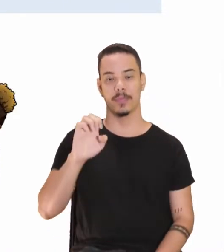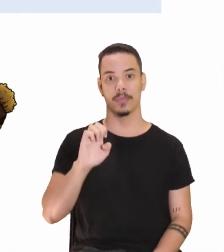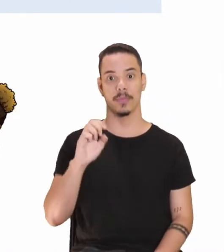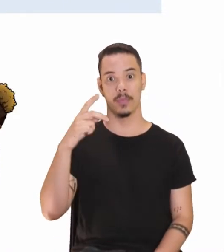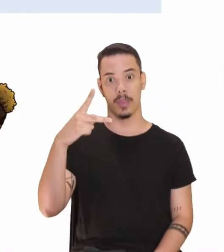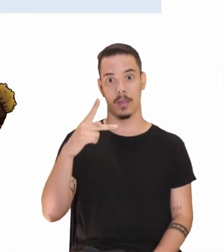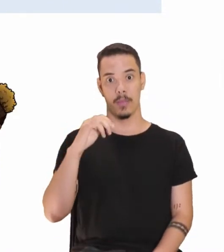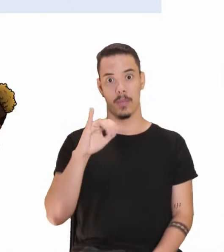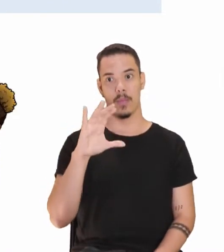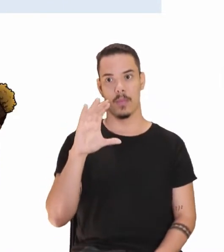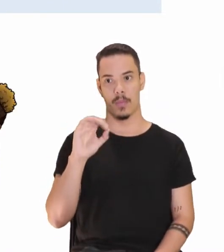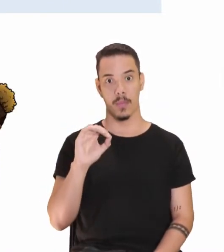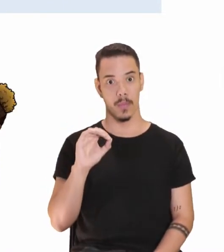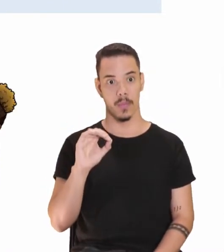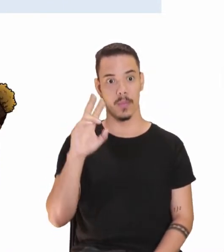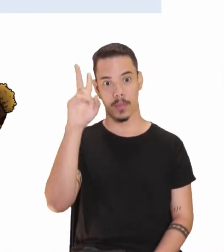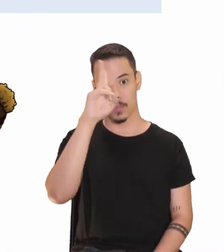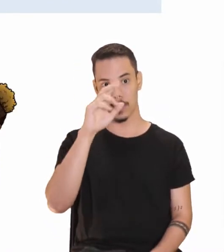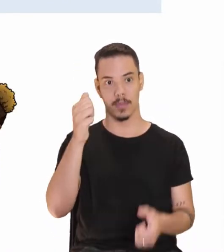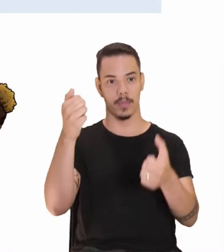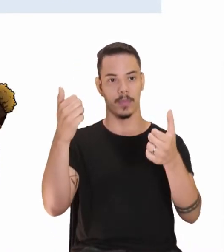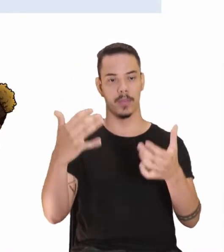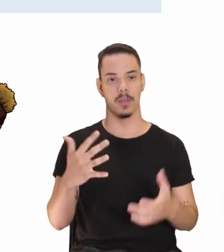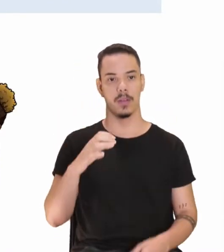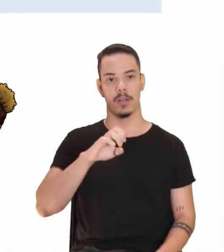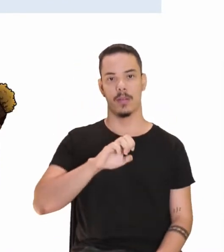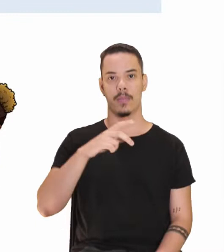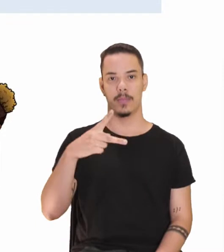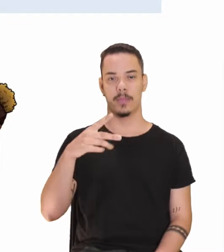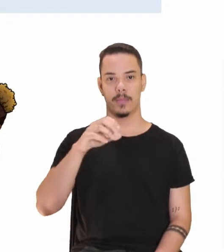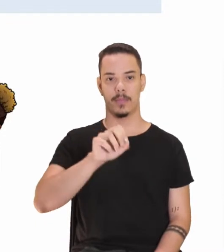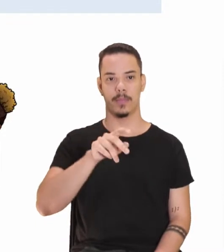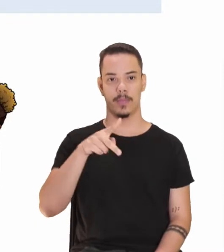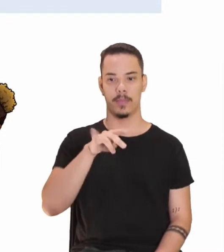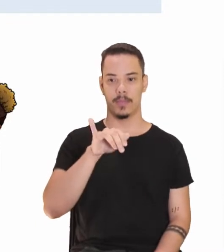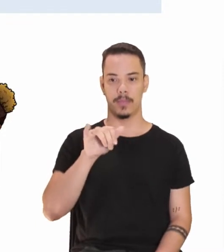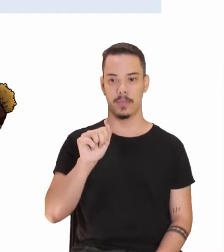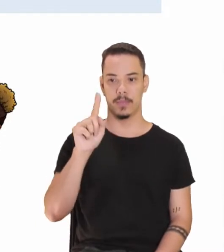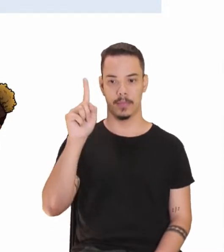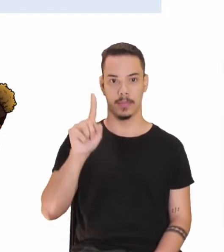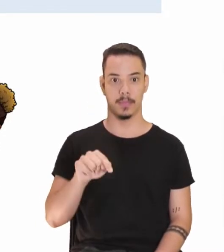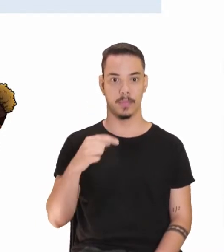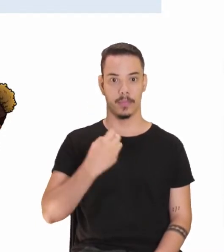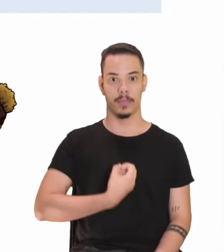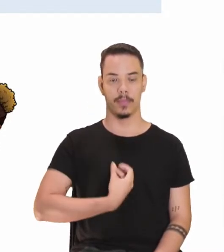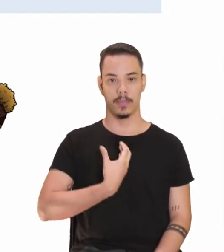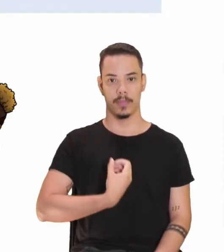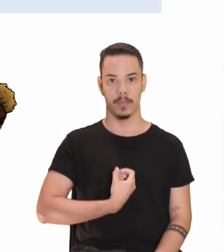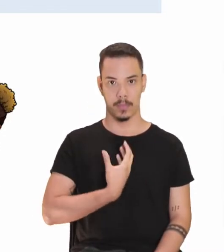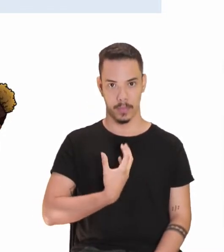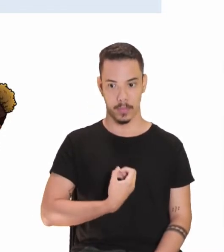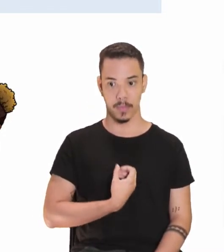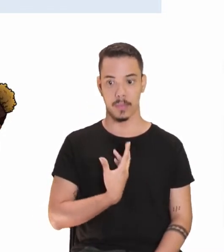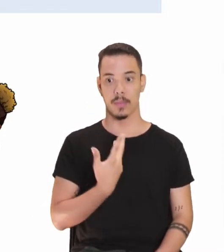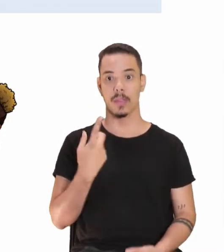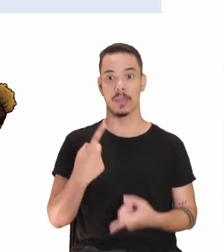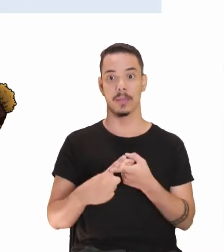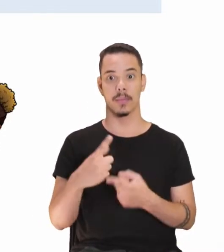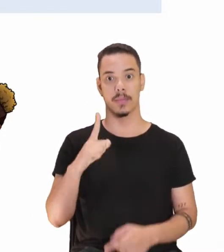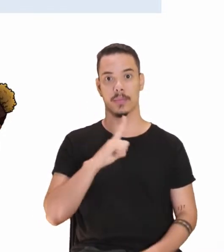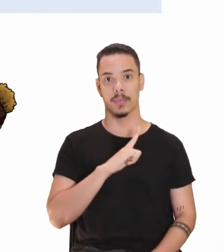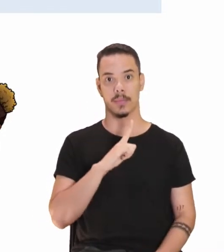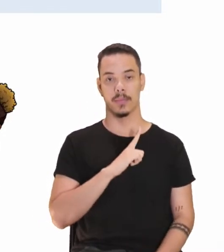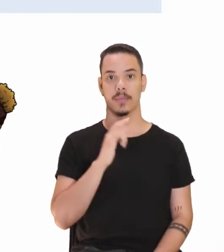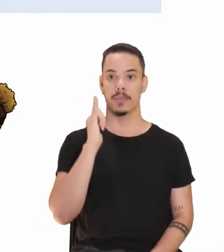Falou de épico, vamos lembrar de epopeia. A epopeia é uma poesia, né, de fôlego. Vai ter ali